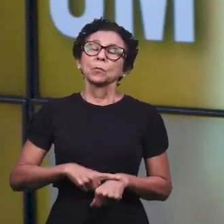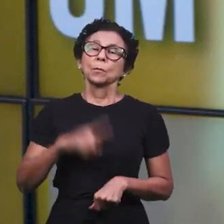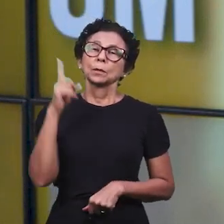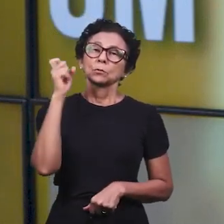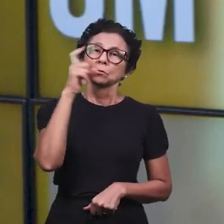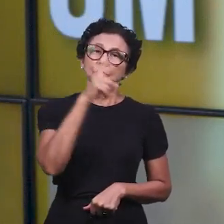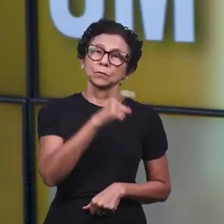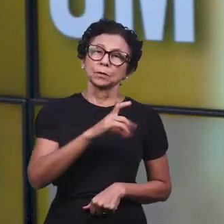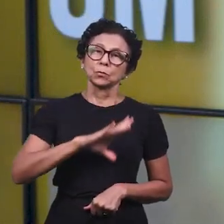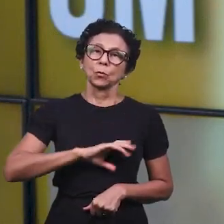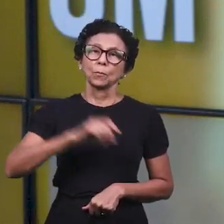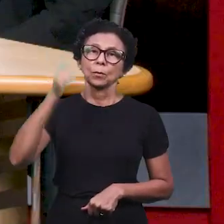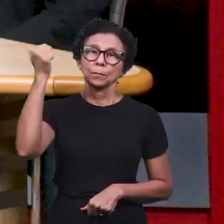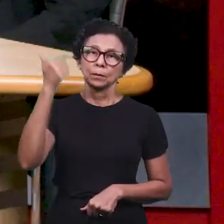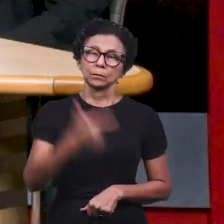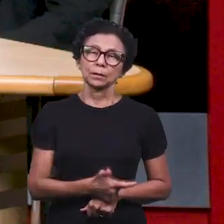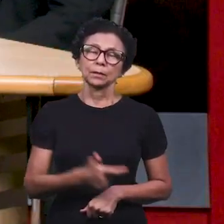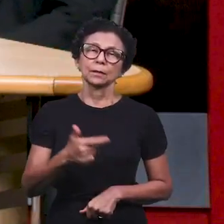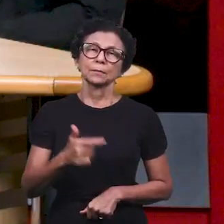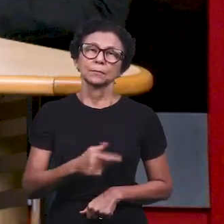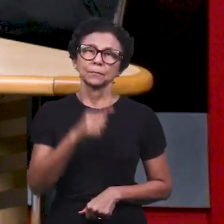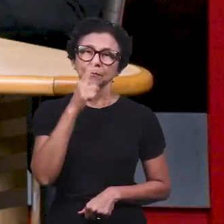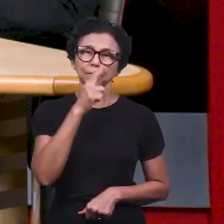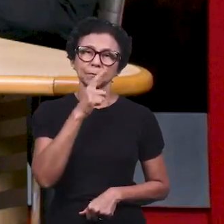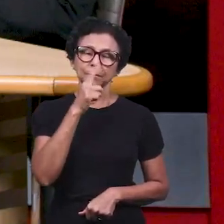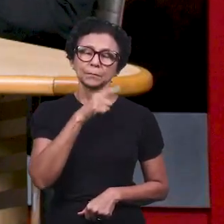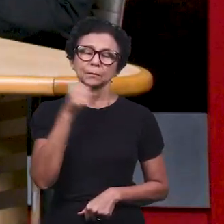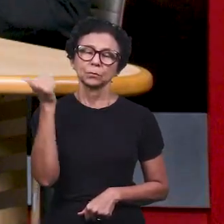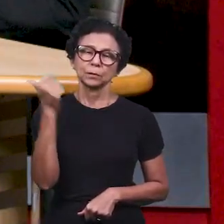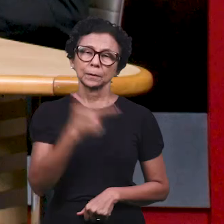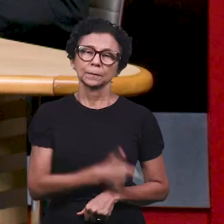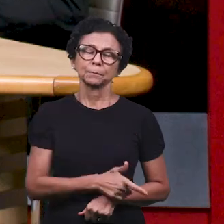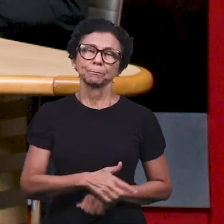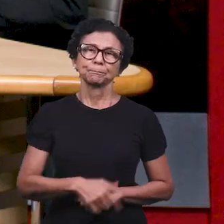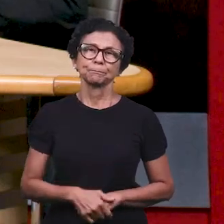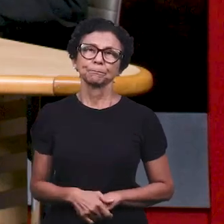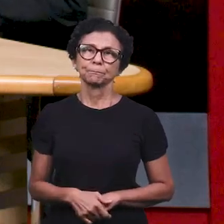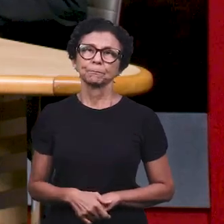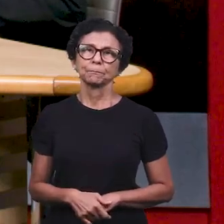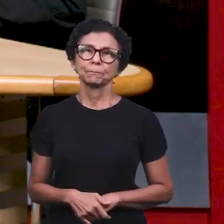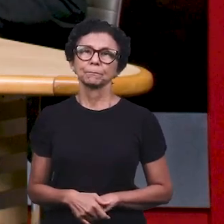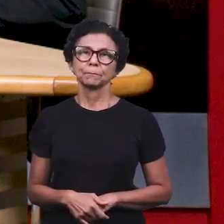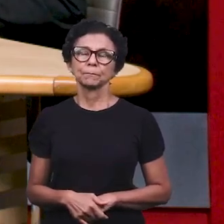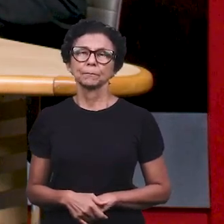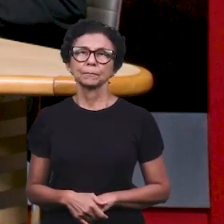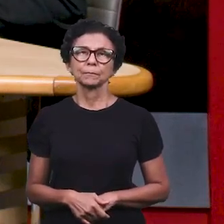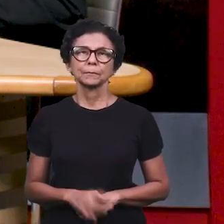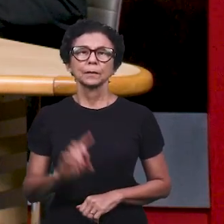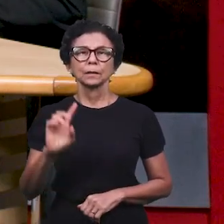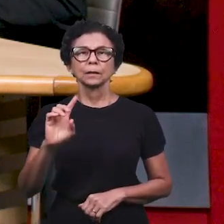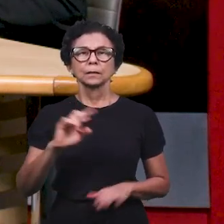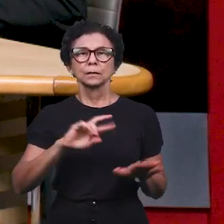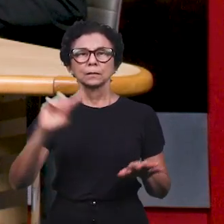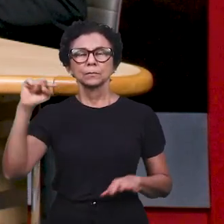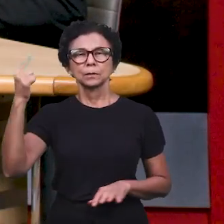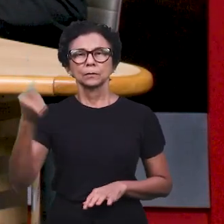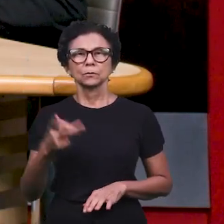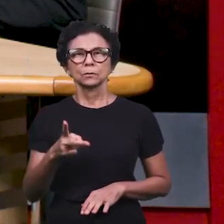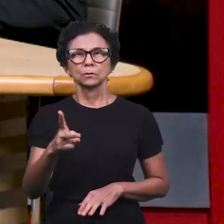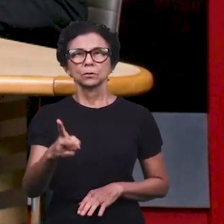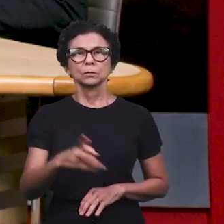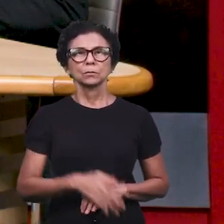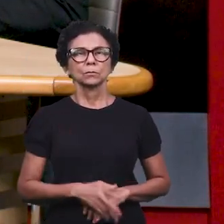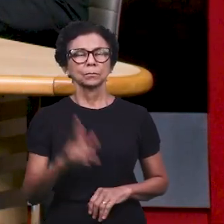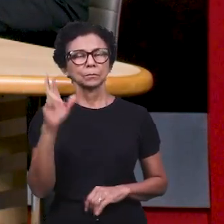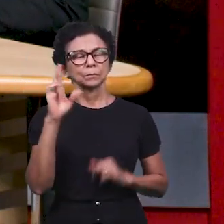falhas. Glória a Deus. Amém, então? Amém. Então vamos interromper aqui. Amém. E voltamos para um outro episódio.